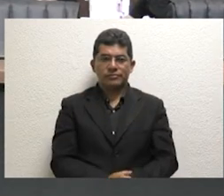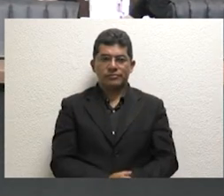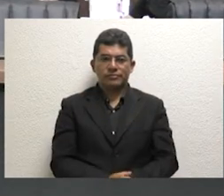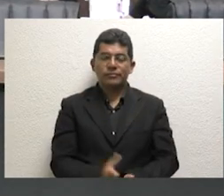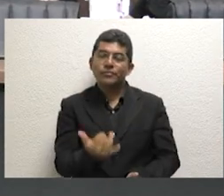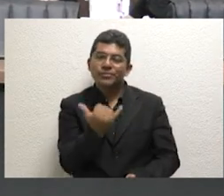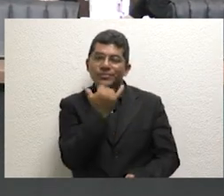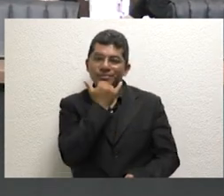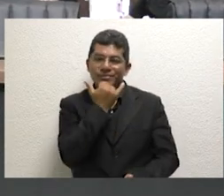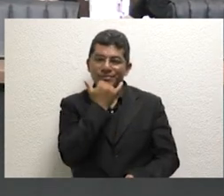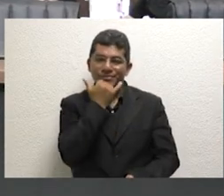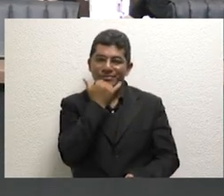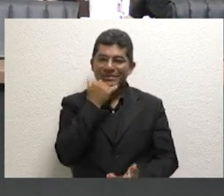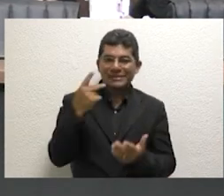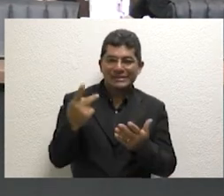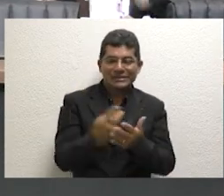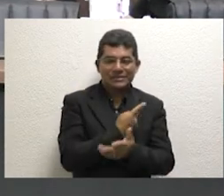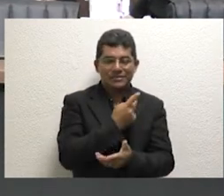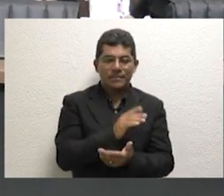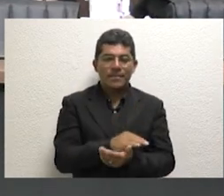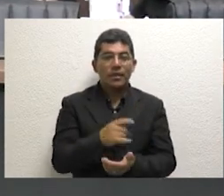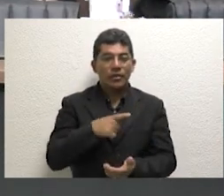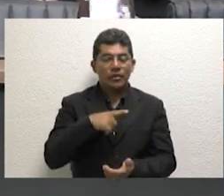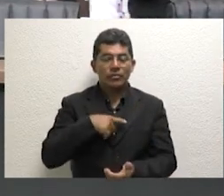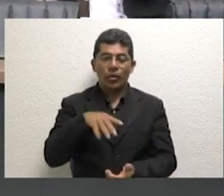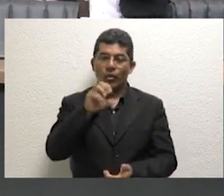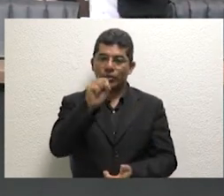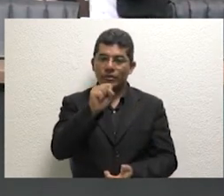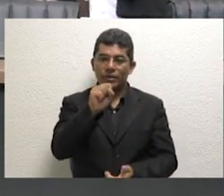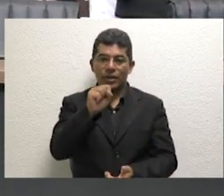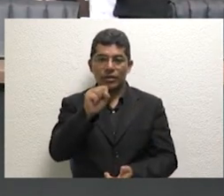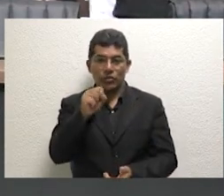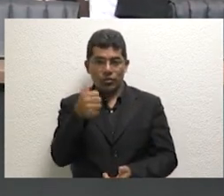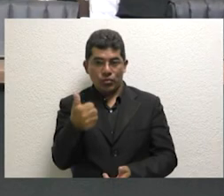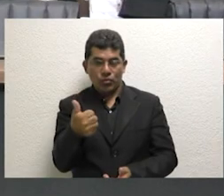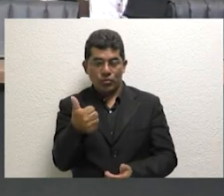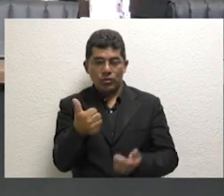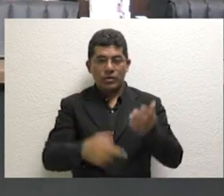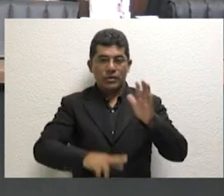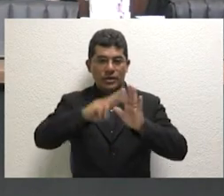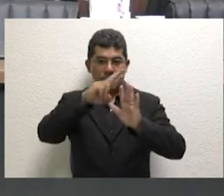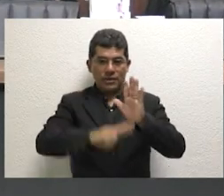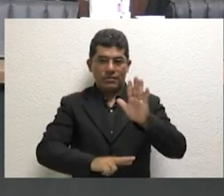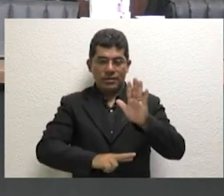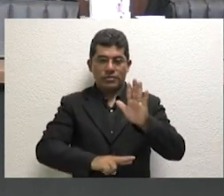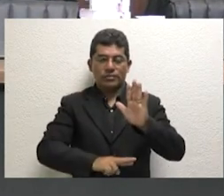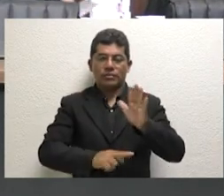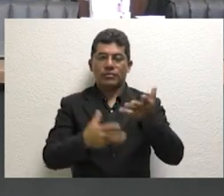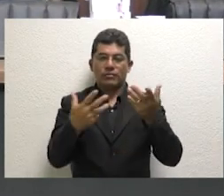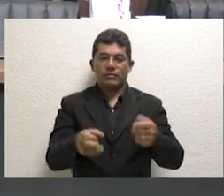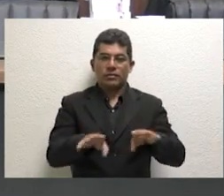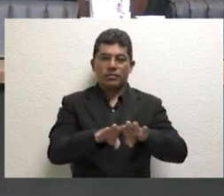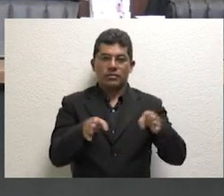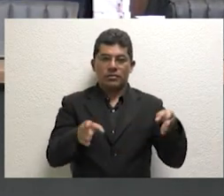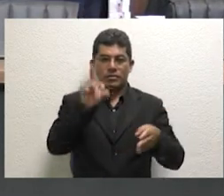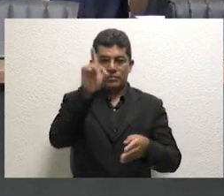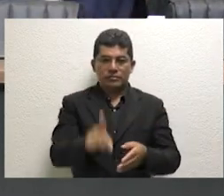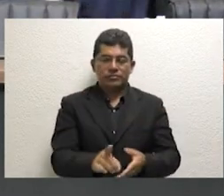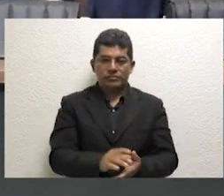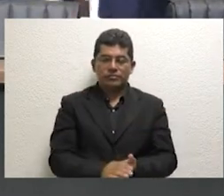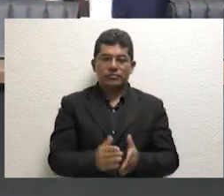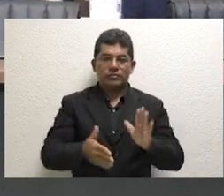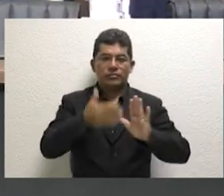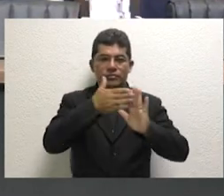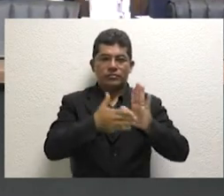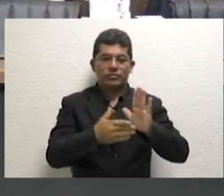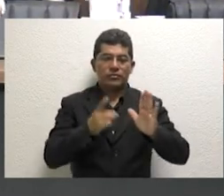perdão ato falho temos 81 requerimentos que foram deferidos pela mesa de autoria